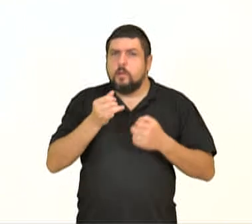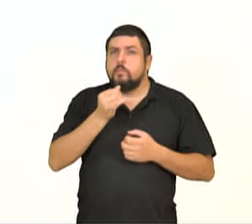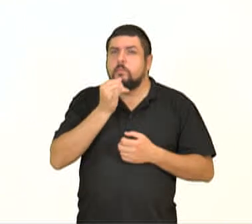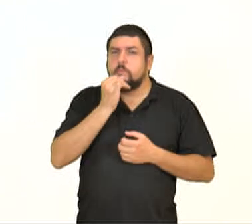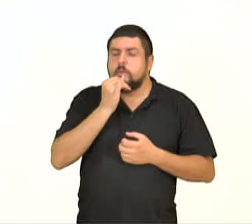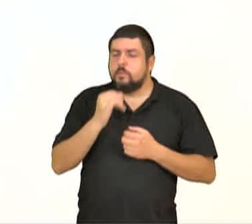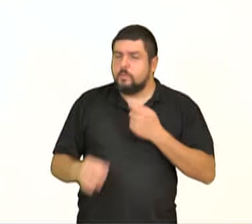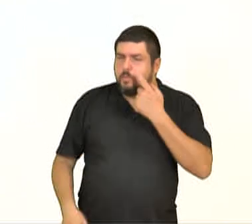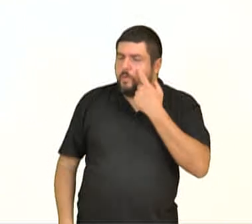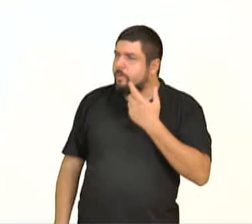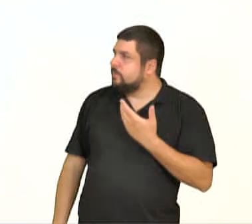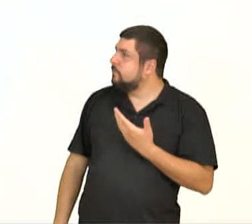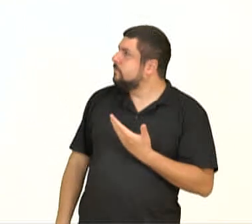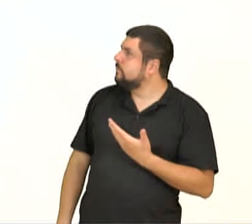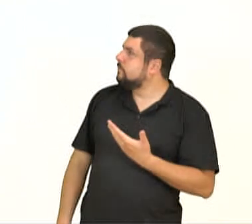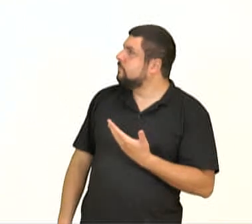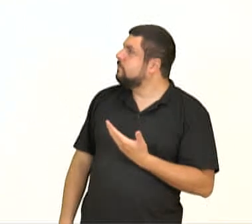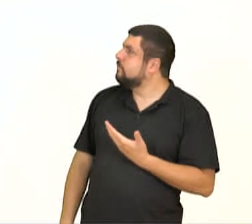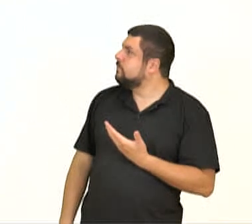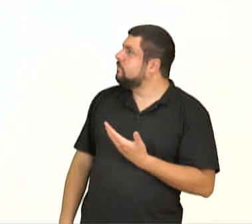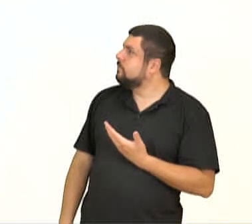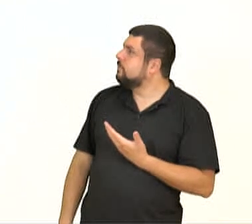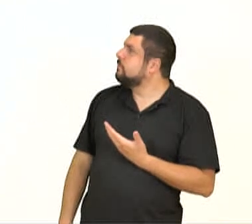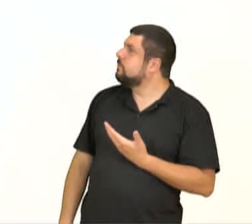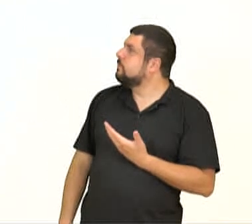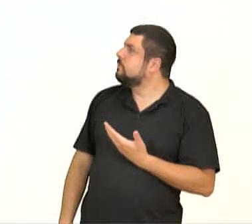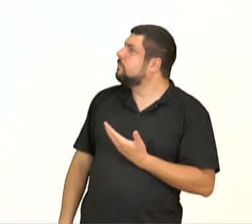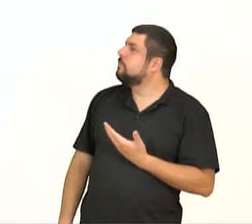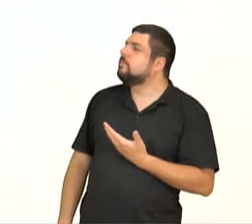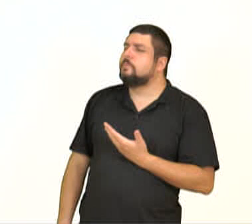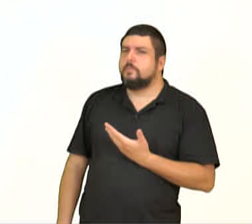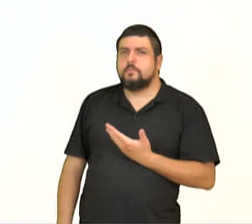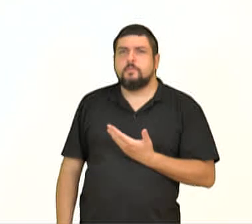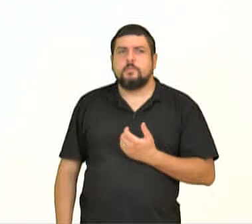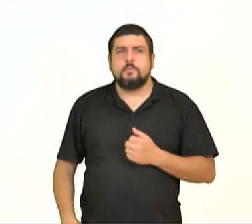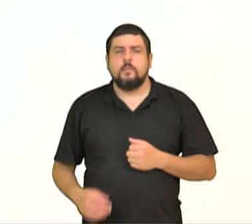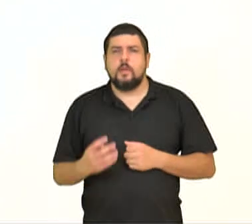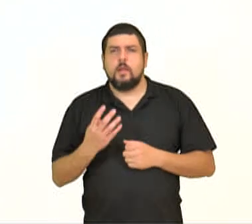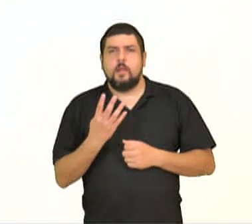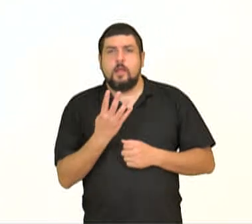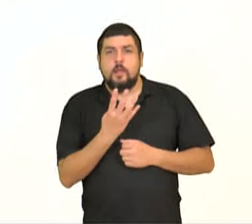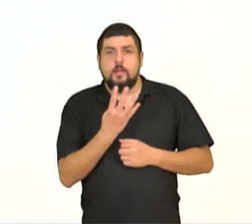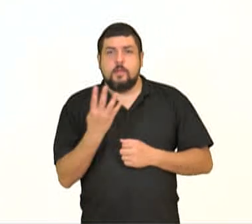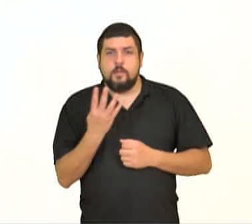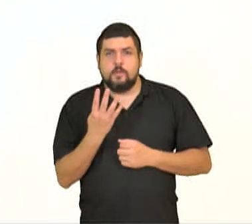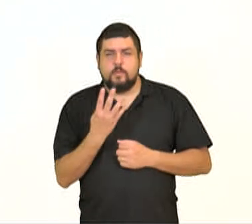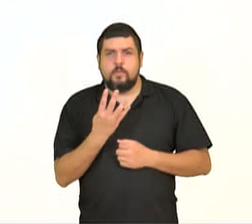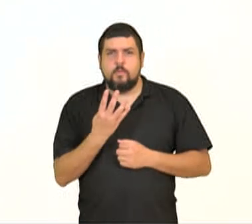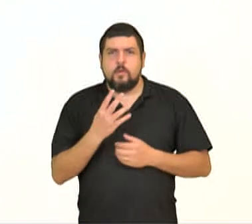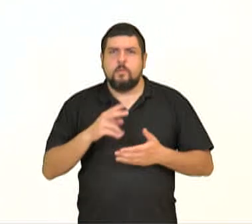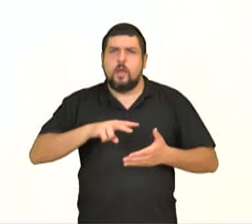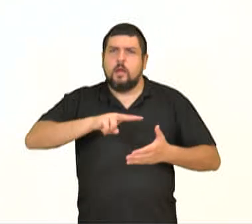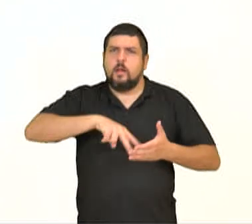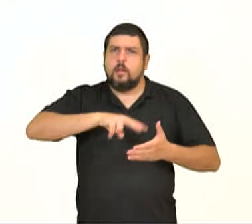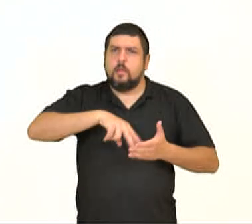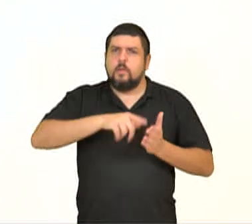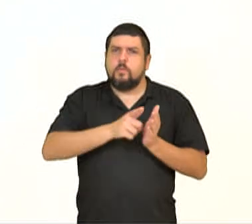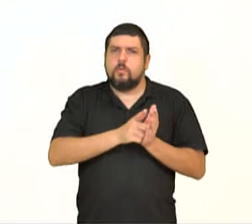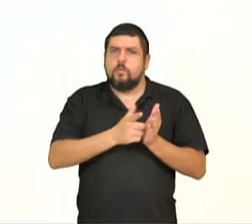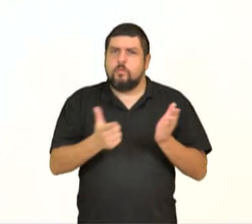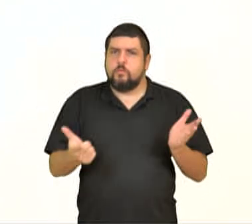personagens. Aparentemente são 4 senhores e eles estão lendo provavelmente um jornal, ali um material